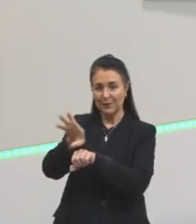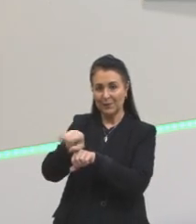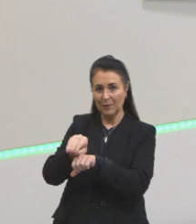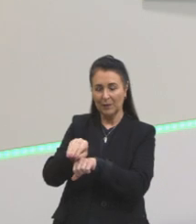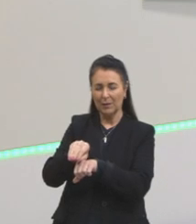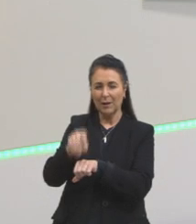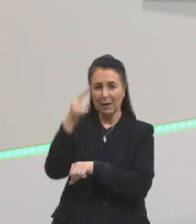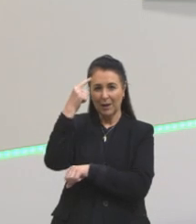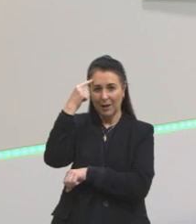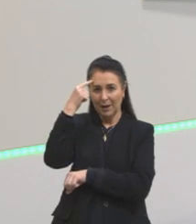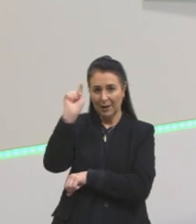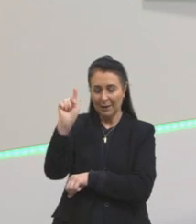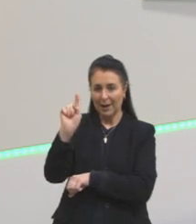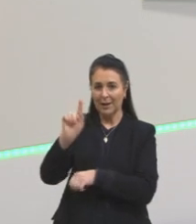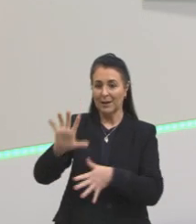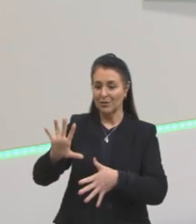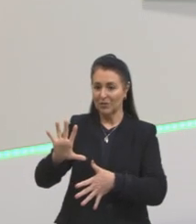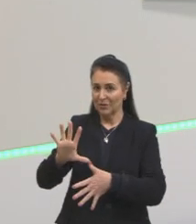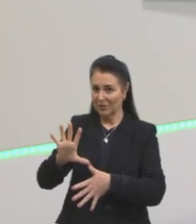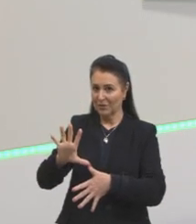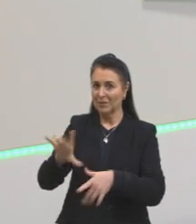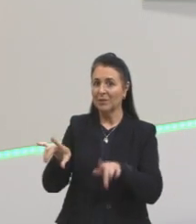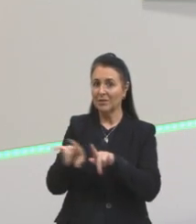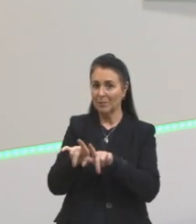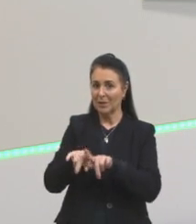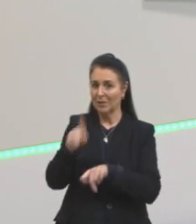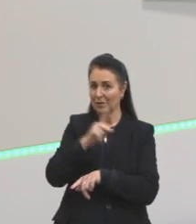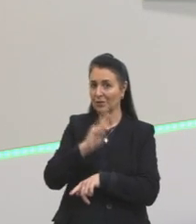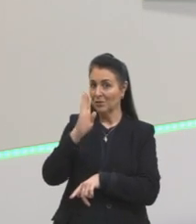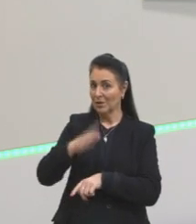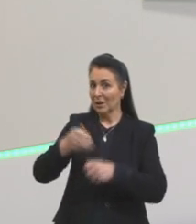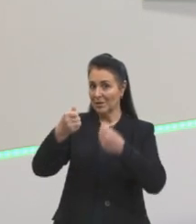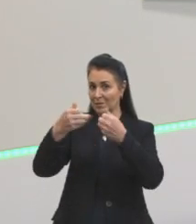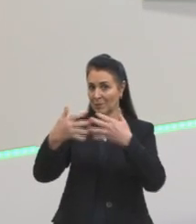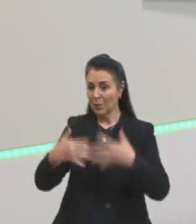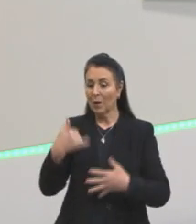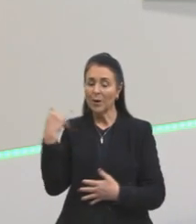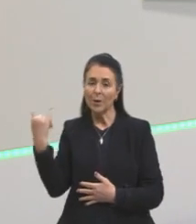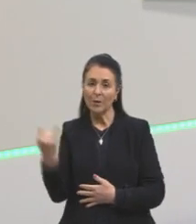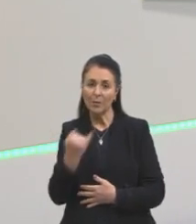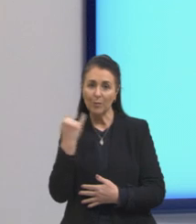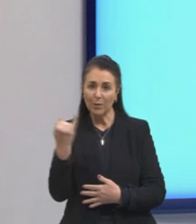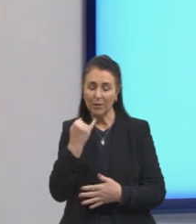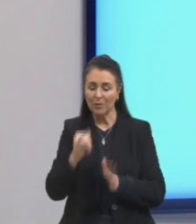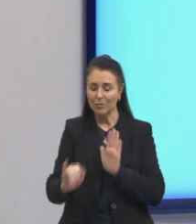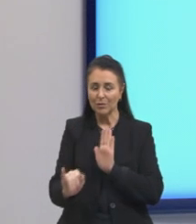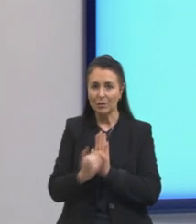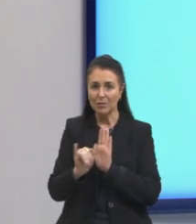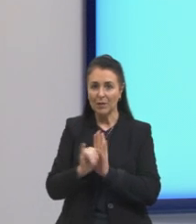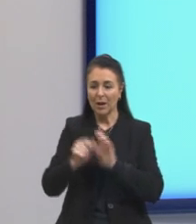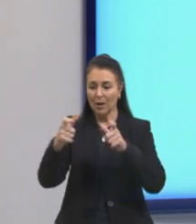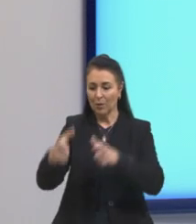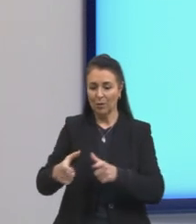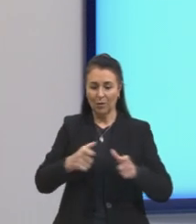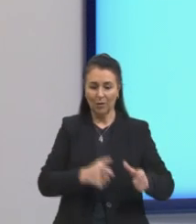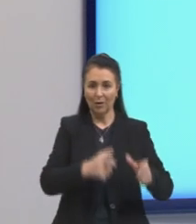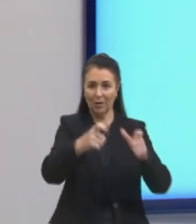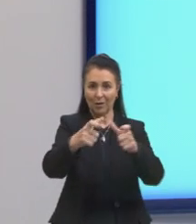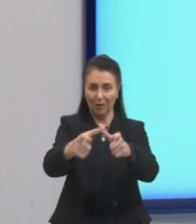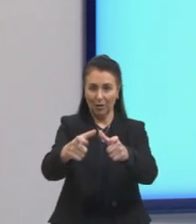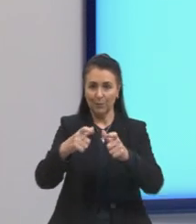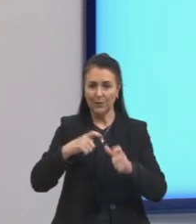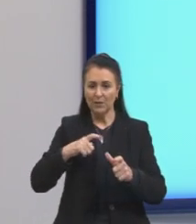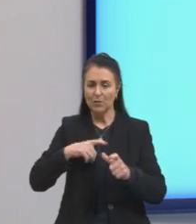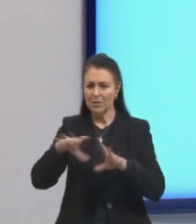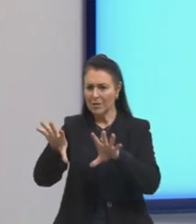a ideia sobre cartografia que nós falamos em aulas anteriores é importante a gente identificar a localização EA que a